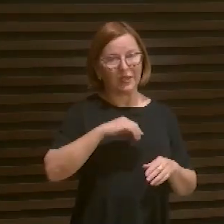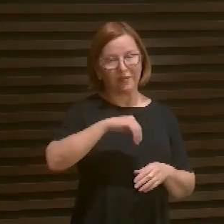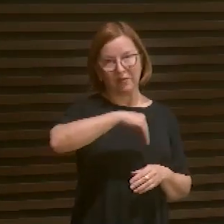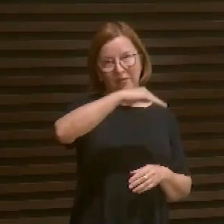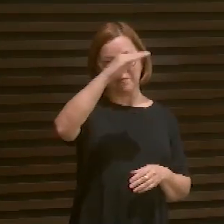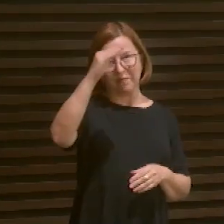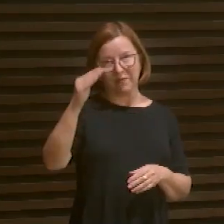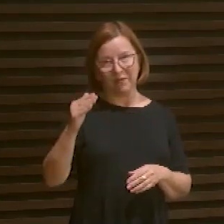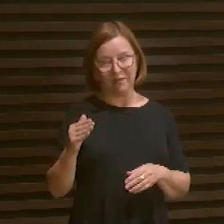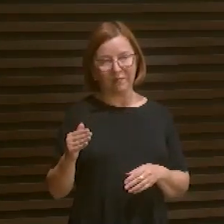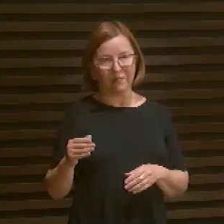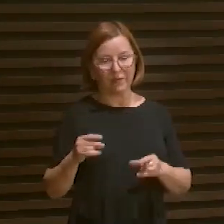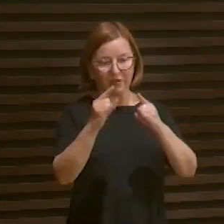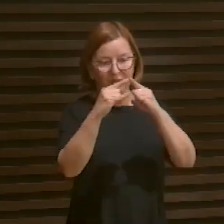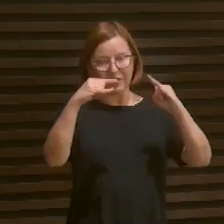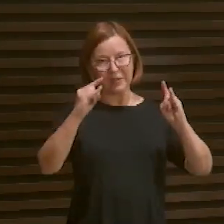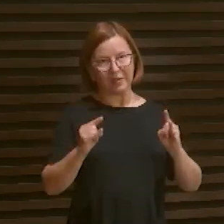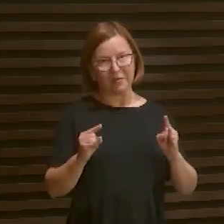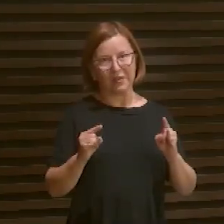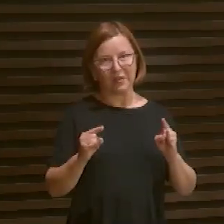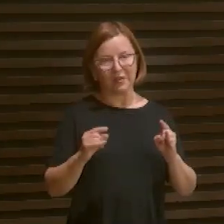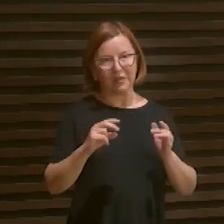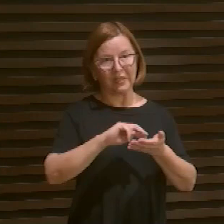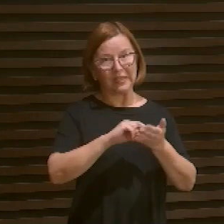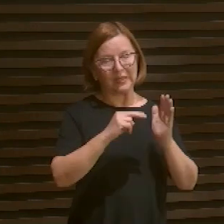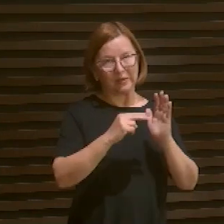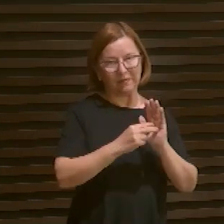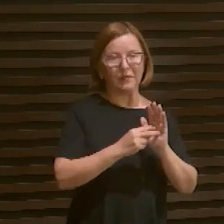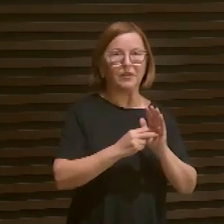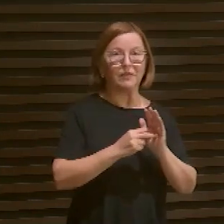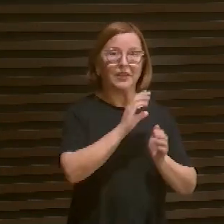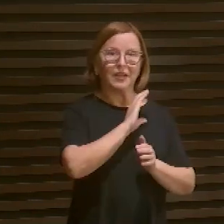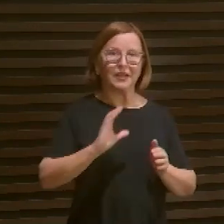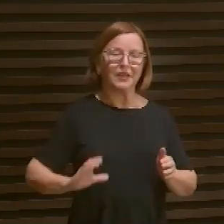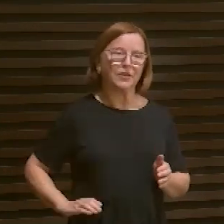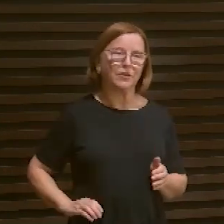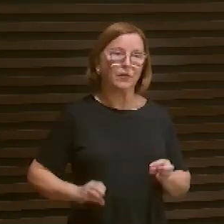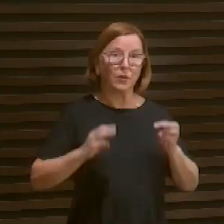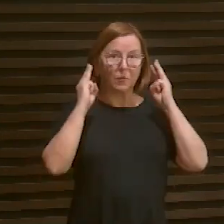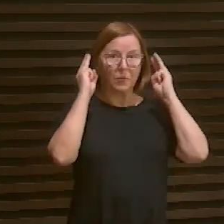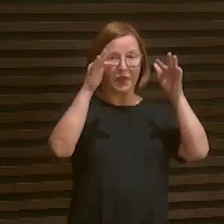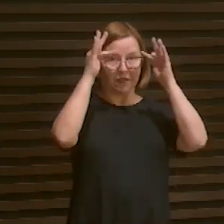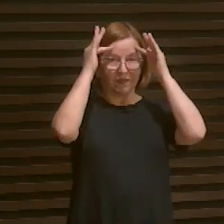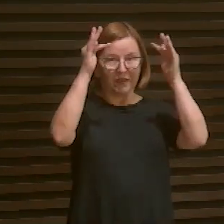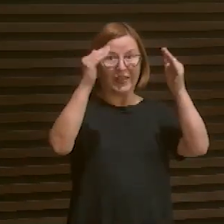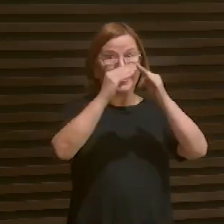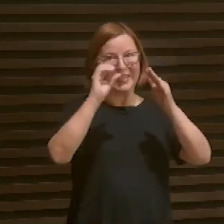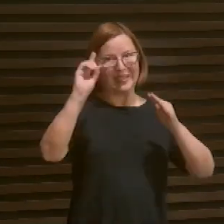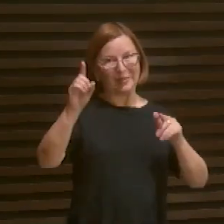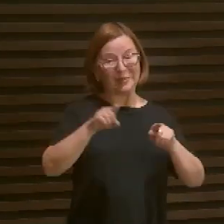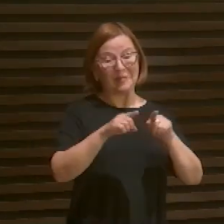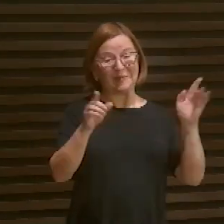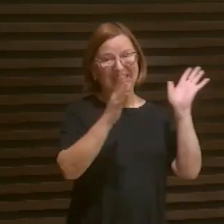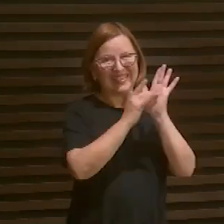tabernáculo, que é uma figura de Cristo. Foi fiel à casa de Deus, mas Jesus é fiel a Deus,